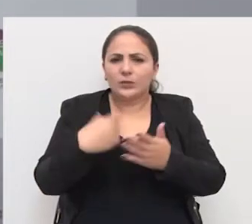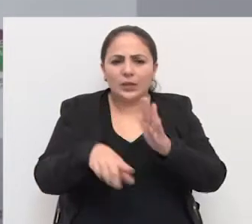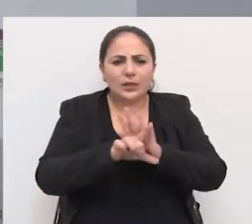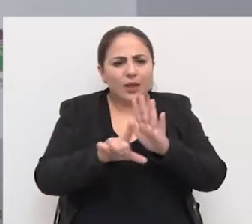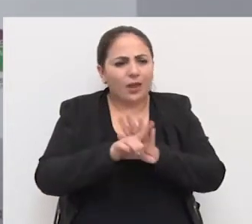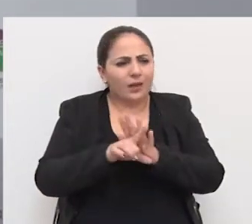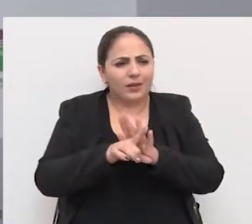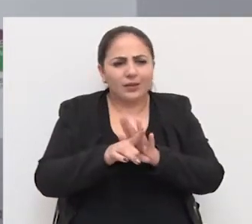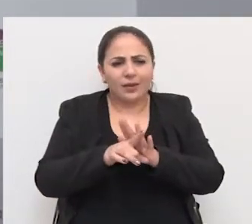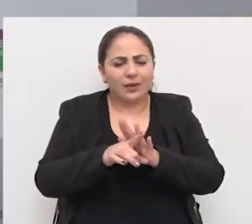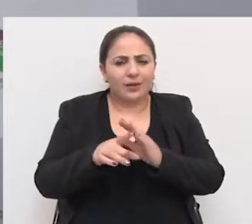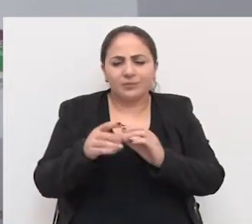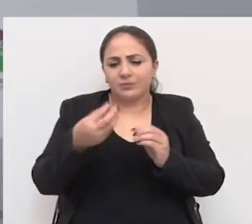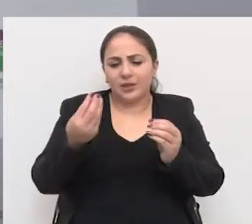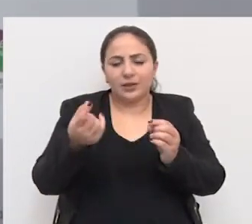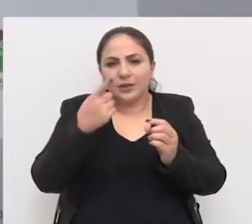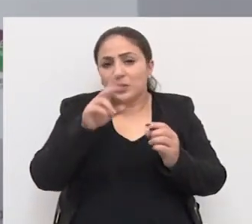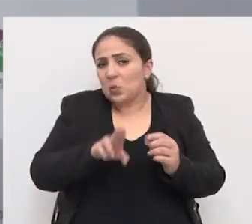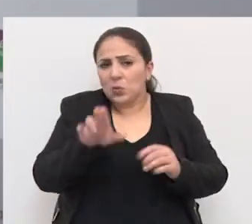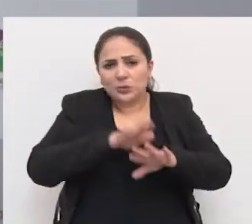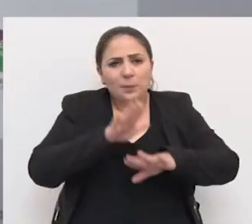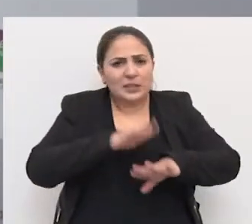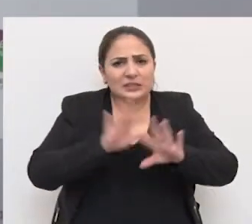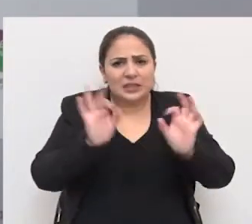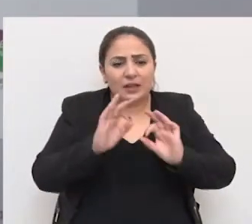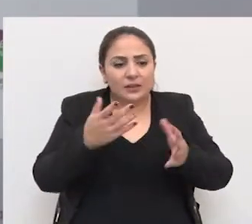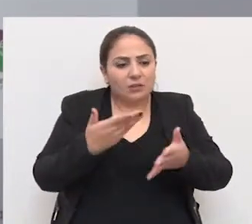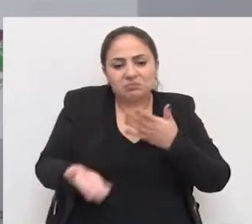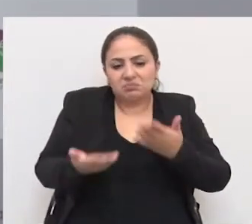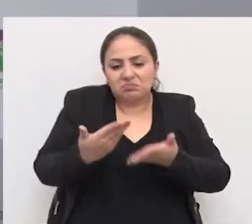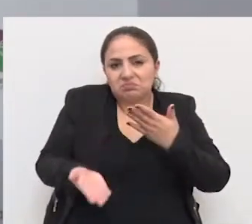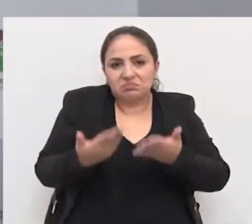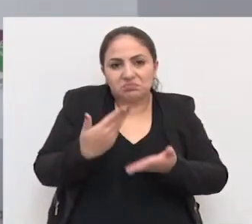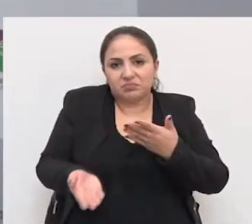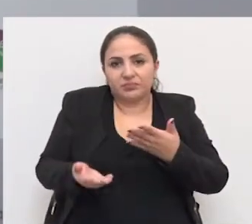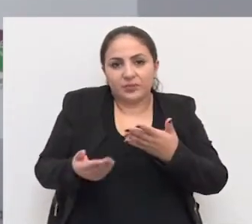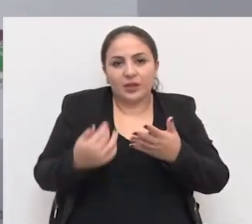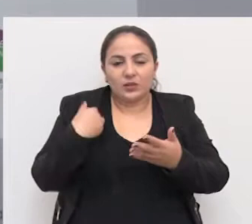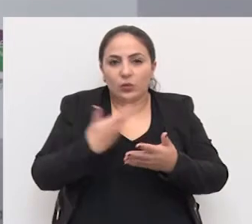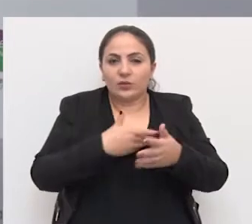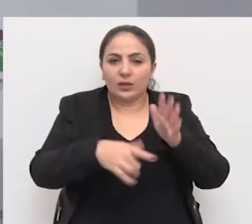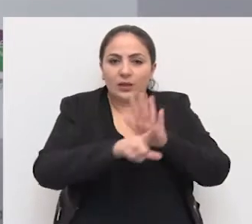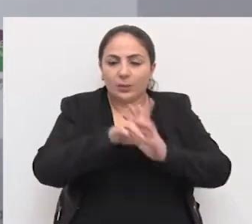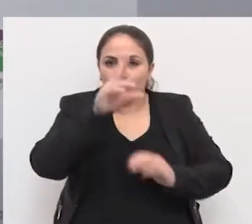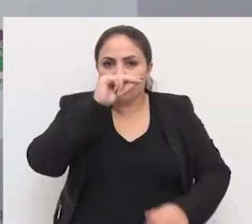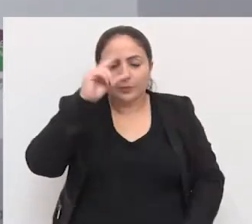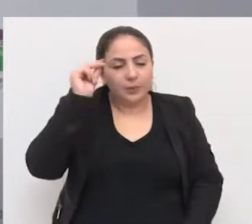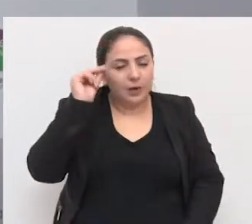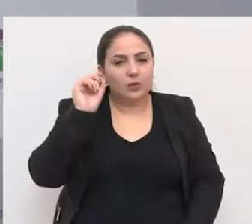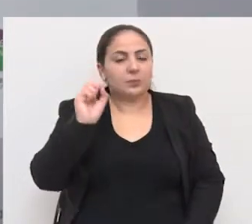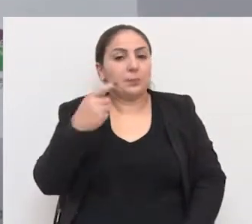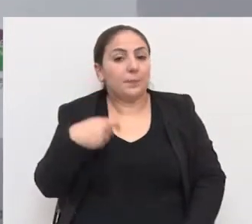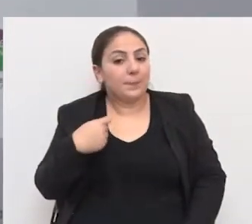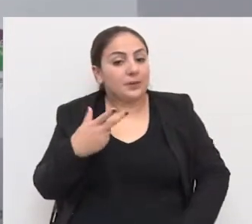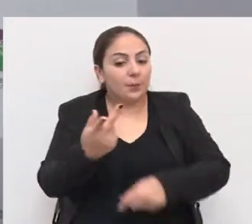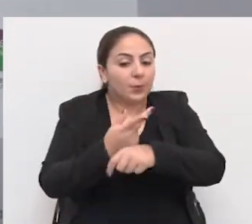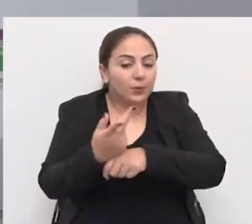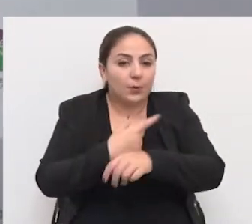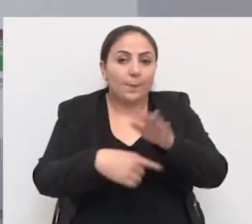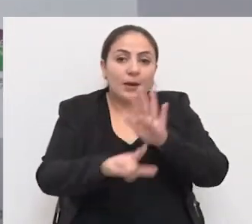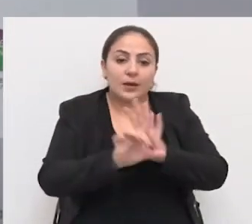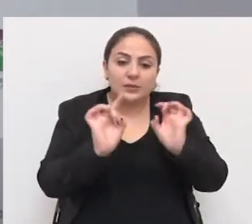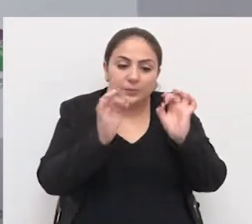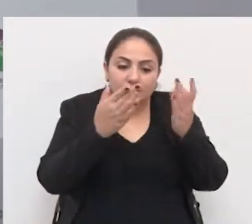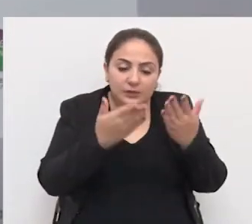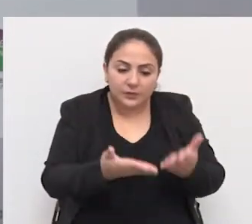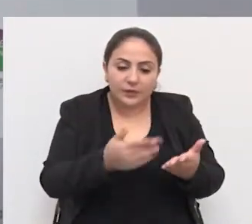leis picoteadas aí, caídas, né, perdidas, digamos assim, na nossa legislação municipal. Você tem que procurar,